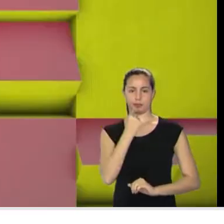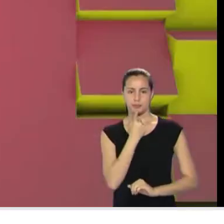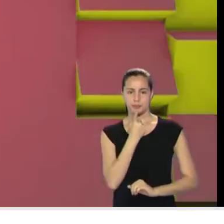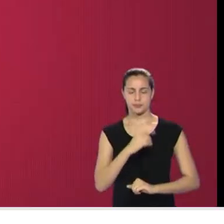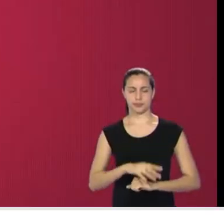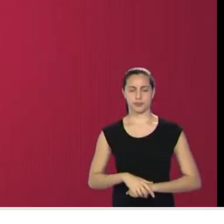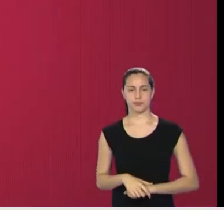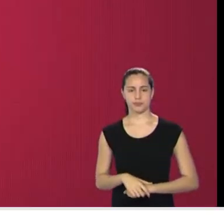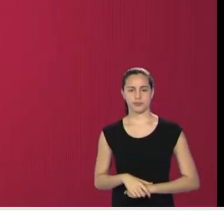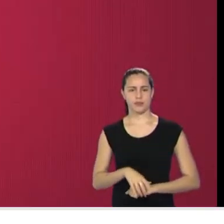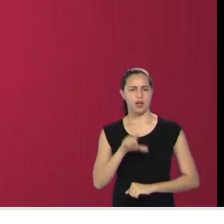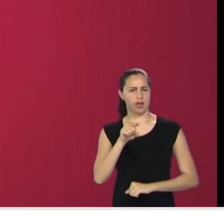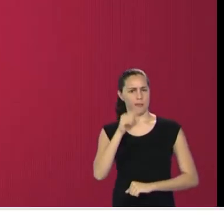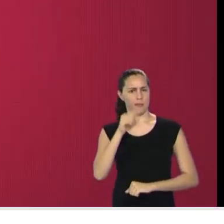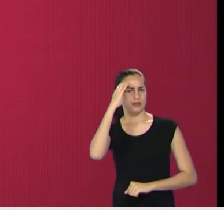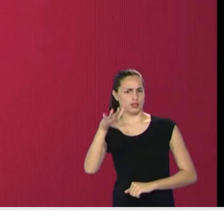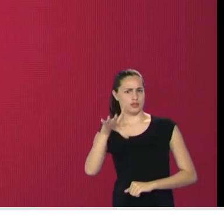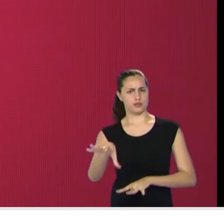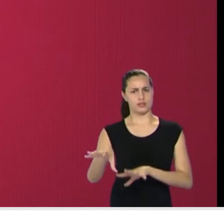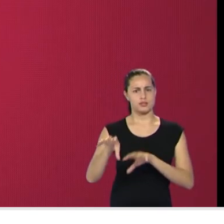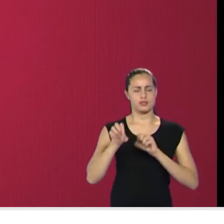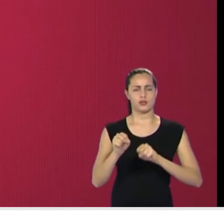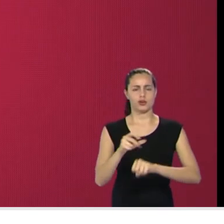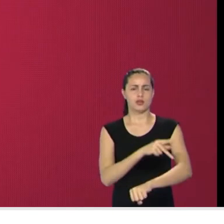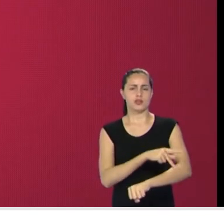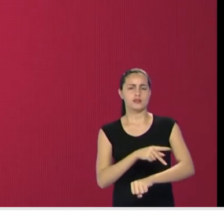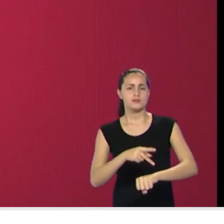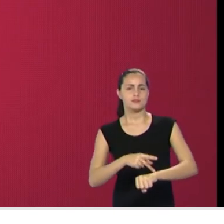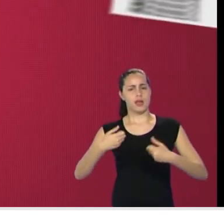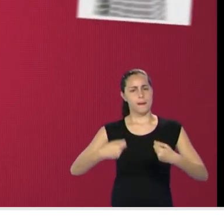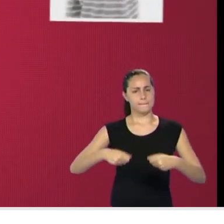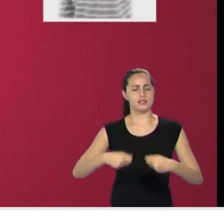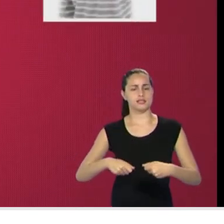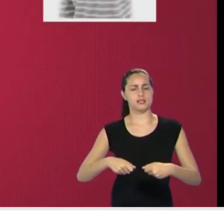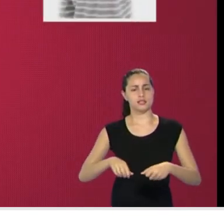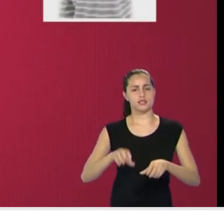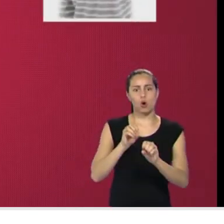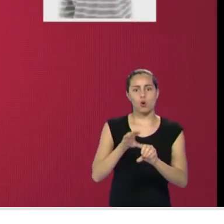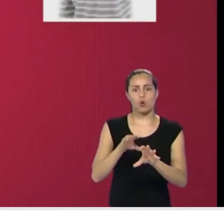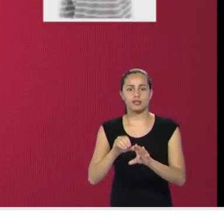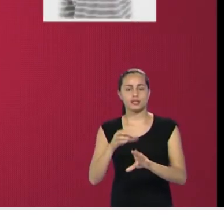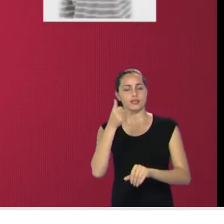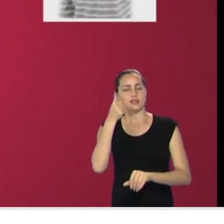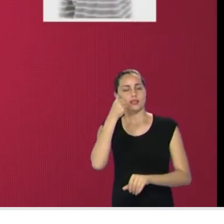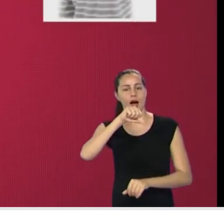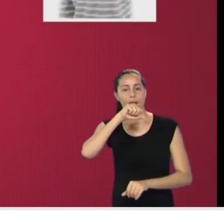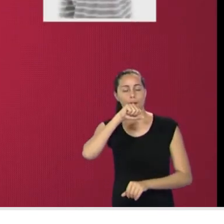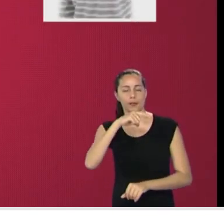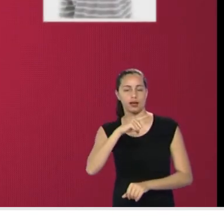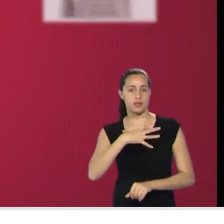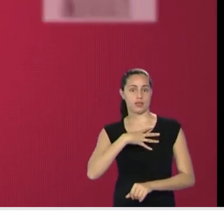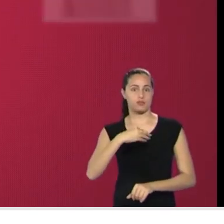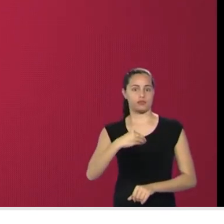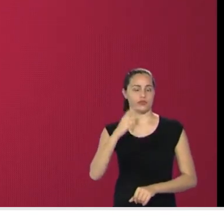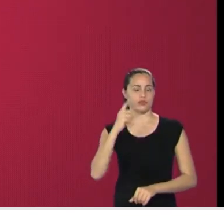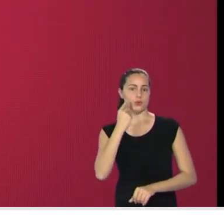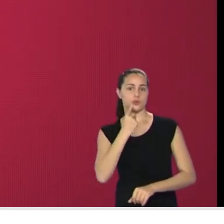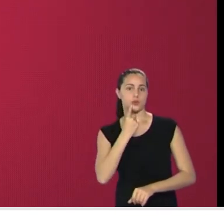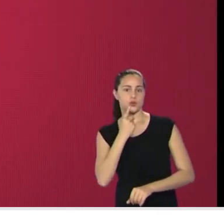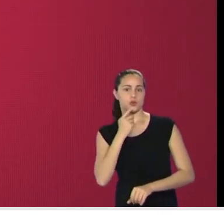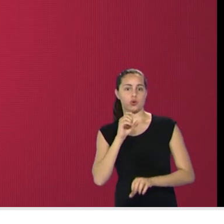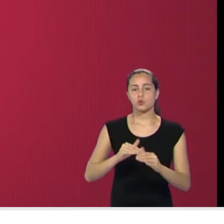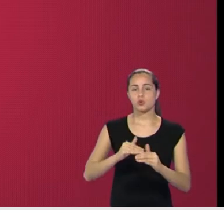se formou em pedagogia e precisa orientar a mãe de uma criança surda sobre seu processo de educação. Você precisaria ter consciência